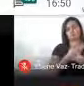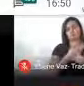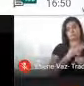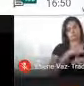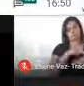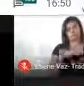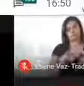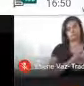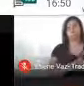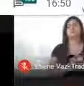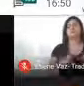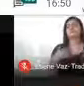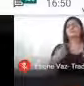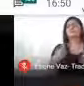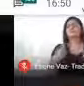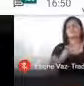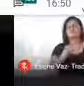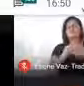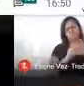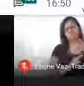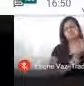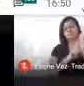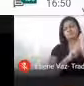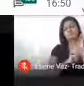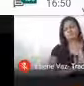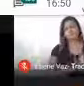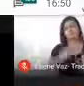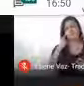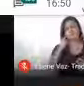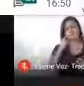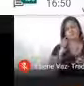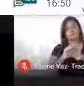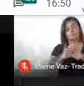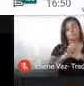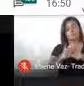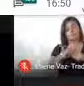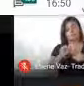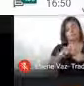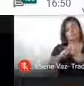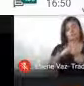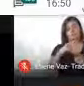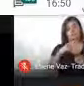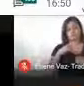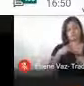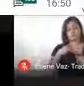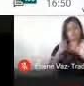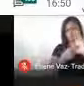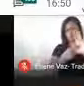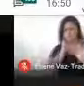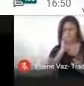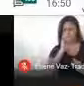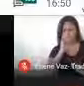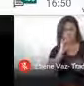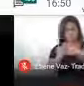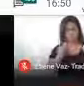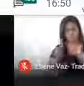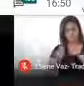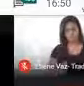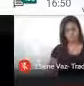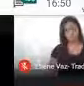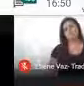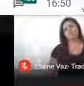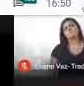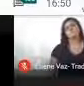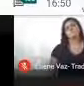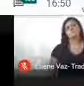esses questionários, por exemplo, no questionário fonético-fonológico, eu trouxe aqui a questão número 39 para ilustrar. Quando uma pessoa compra